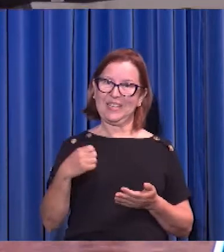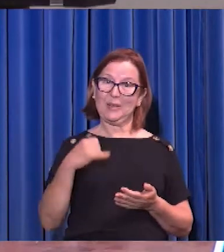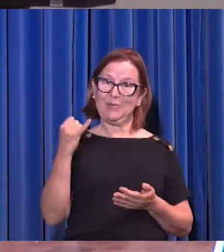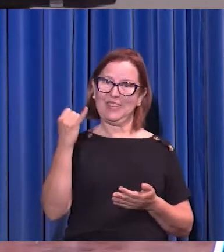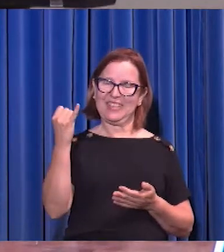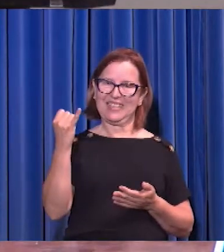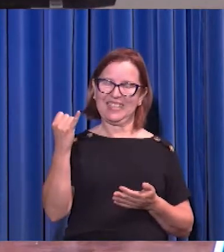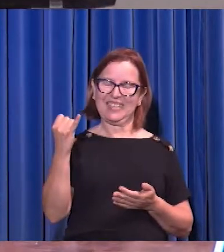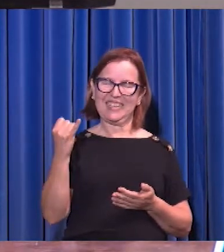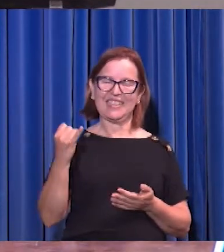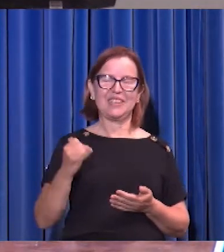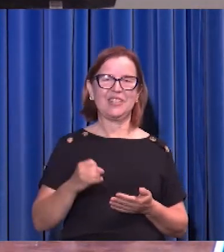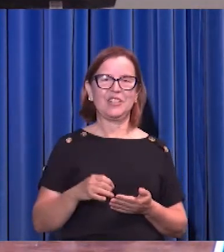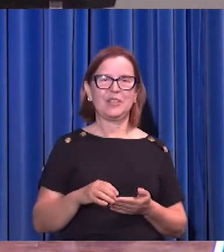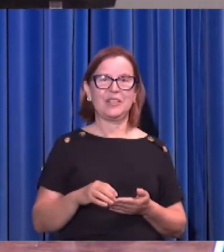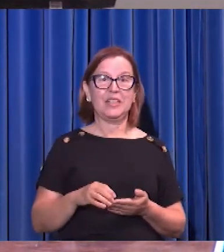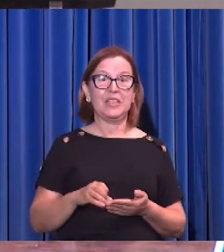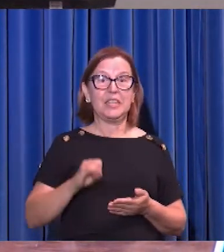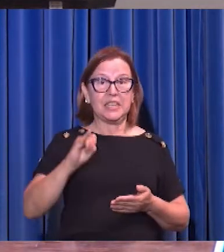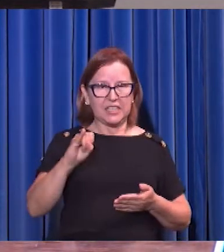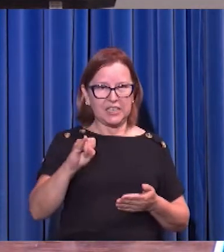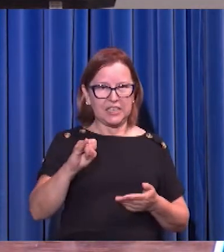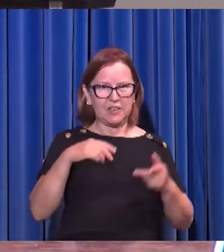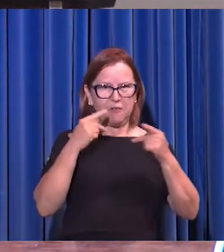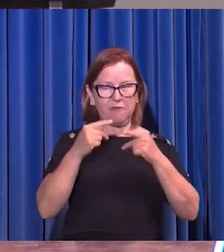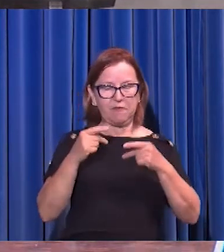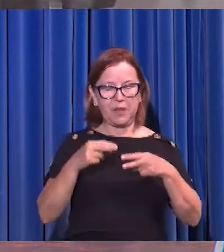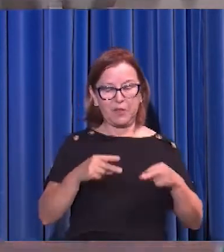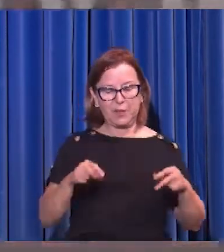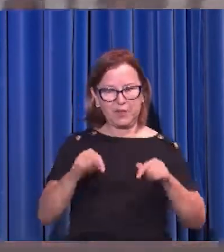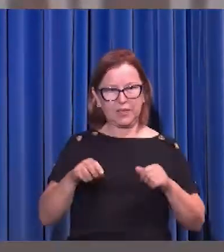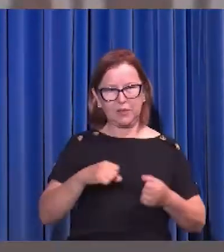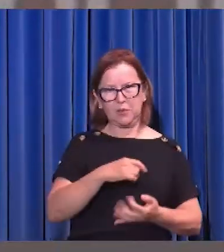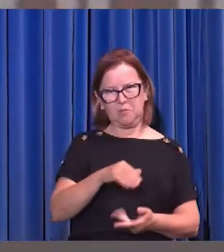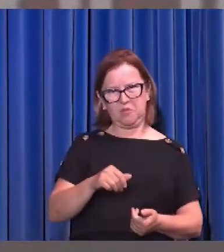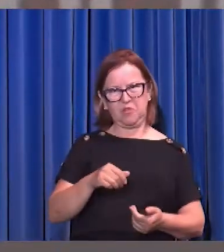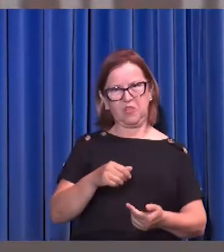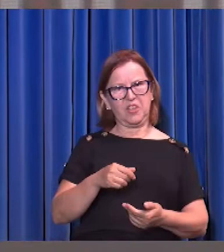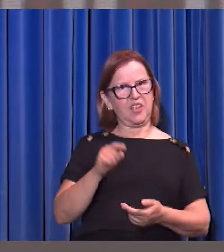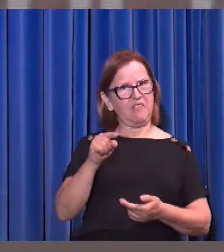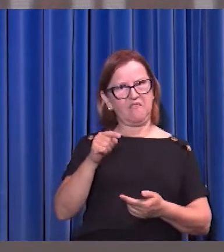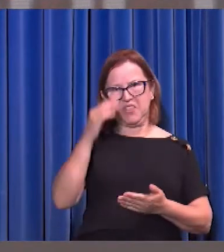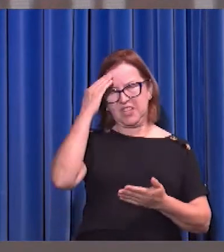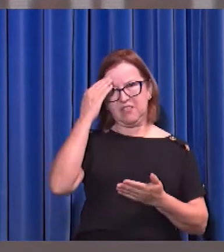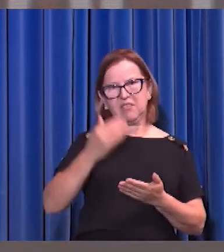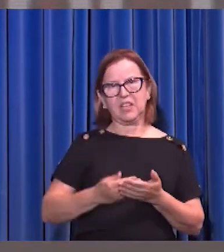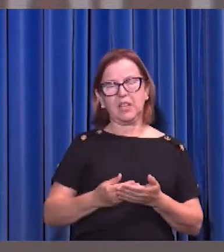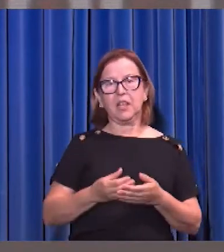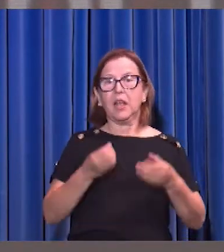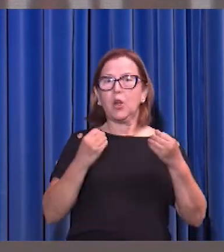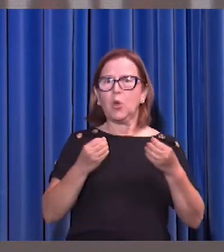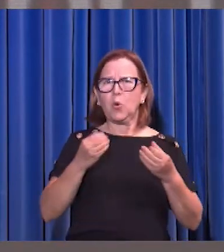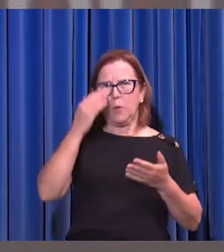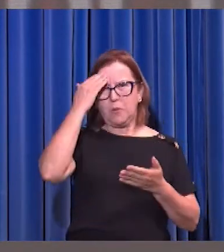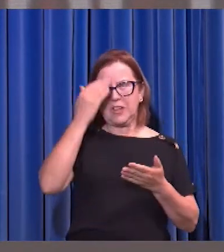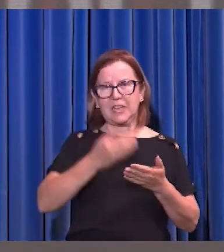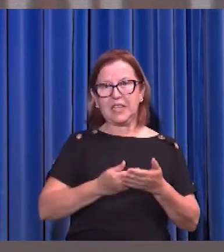Se, tratando de coisas terrenas, não me credes, como crereis se vos falar das celestiais?